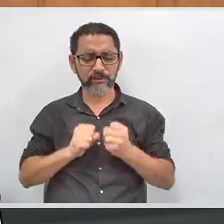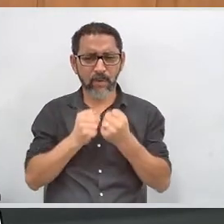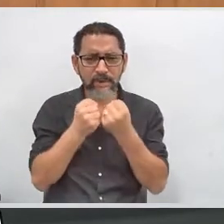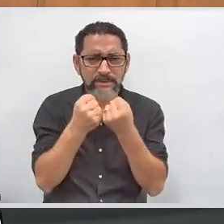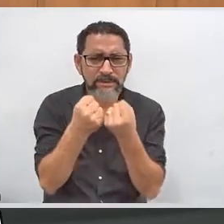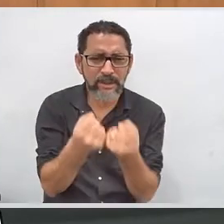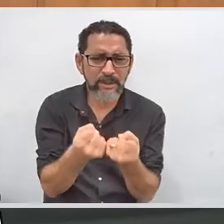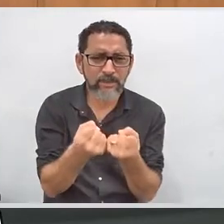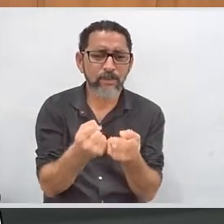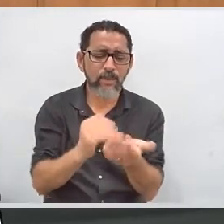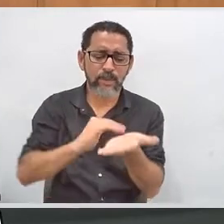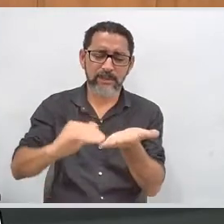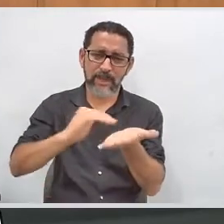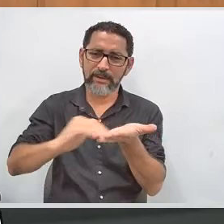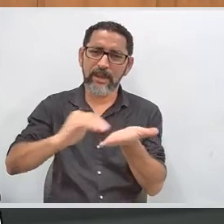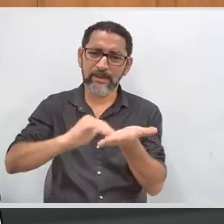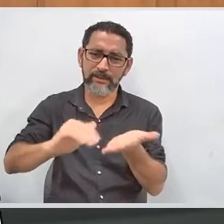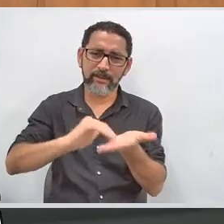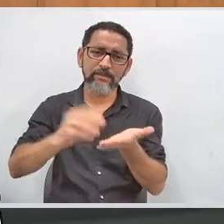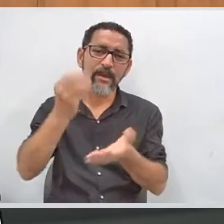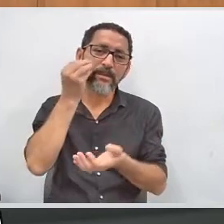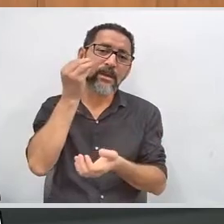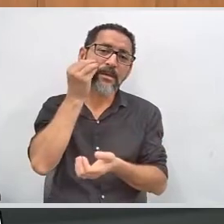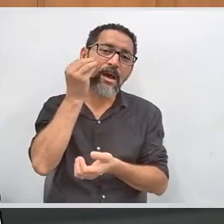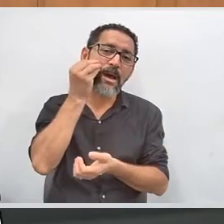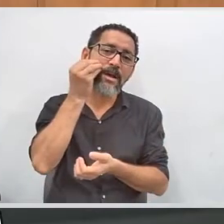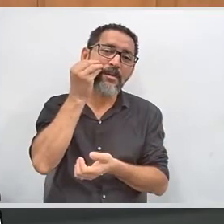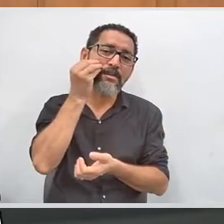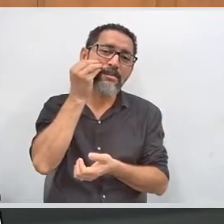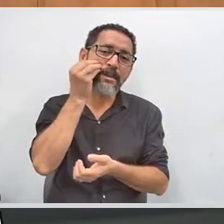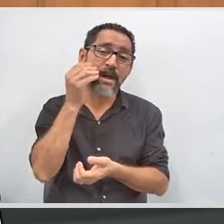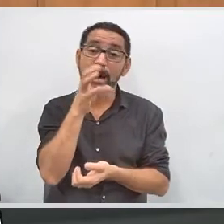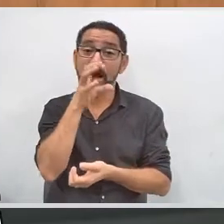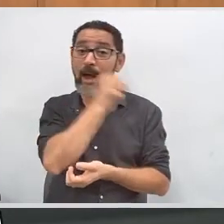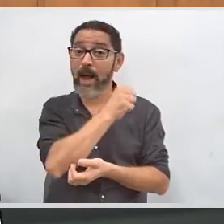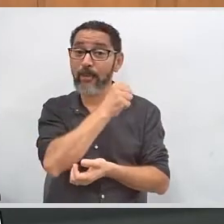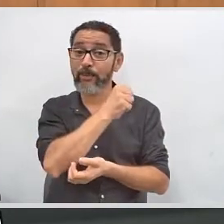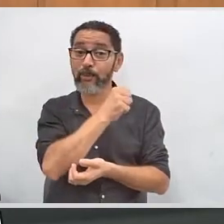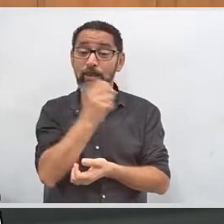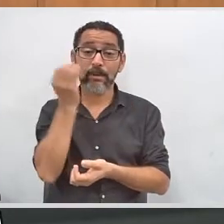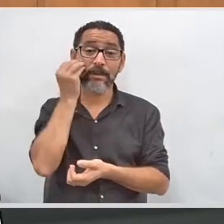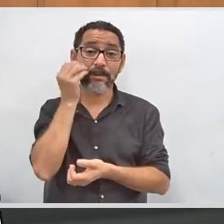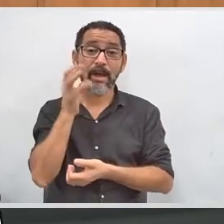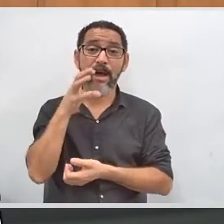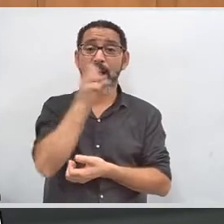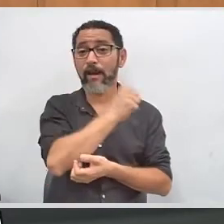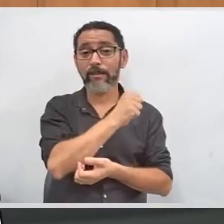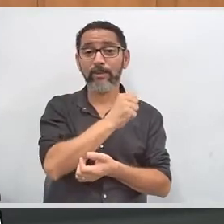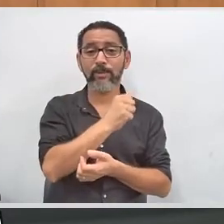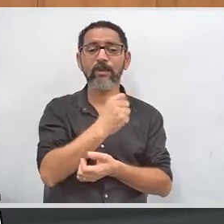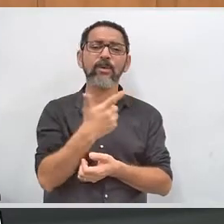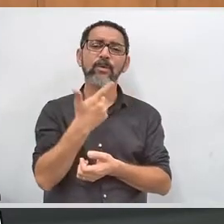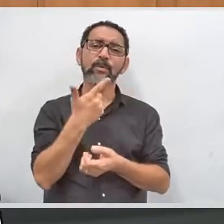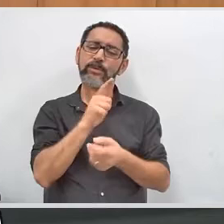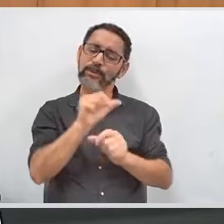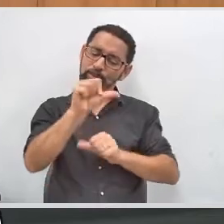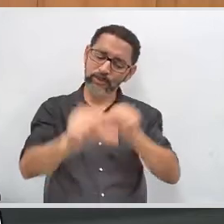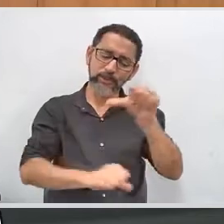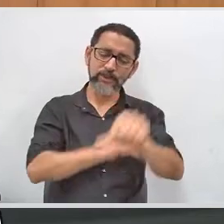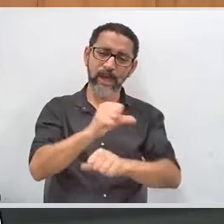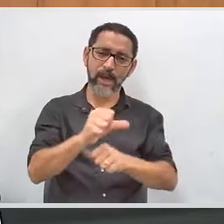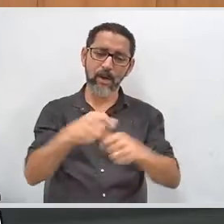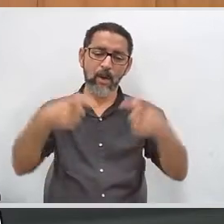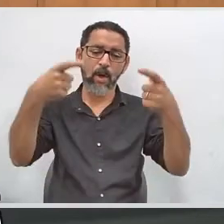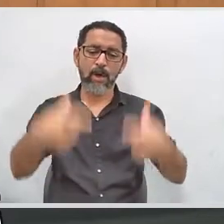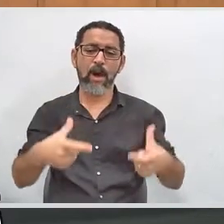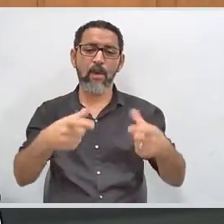se empenhando nessa parceria com as secretarias para a gente, de uma forma mais rápida, como o doutor Luiz disse, conseguir tornar